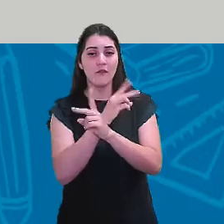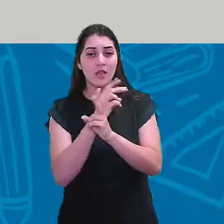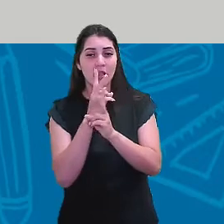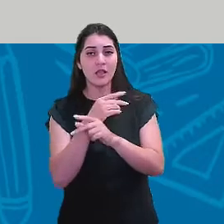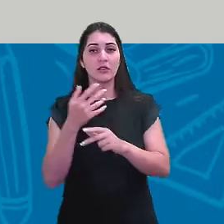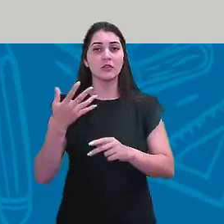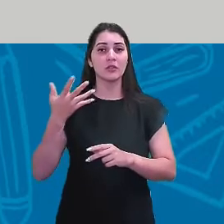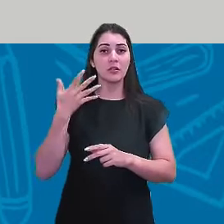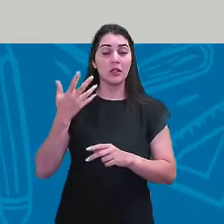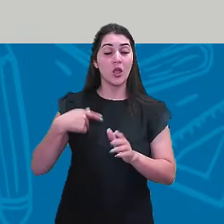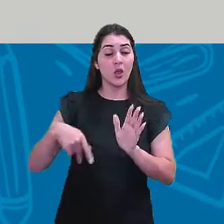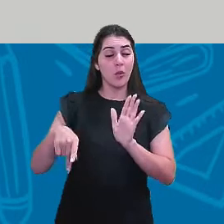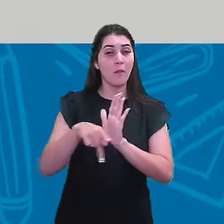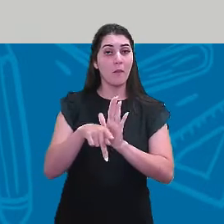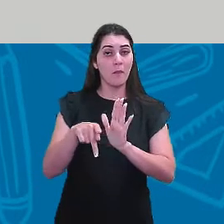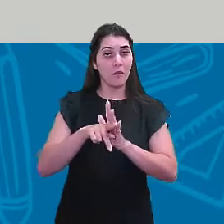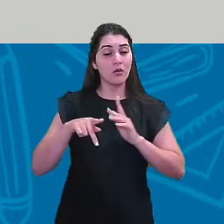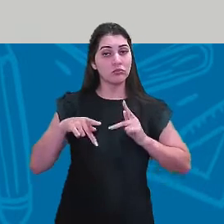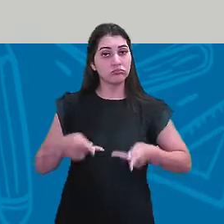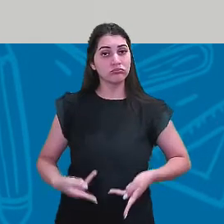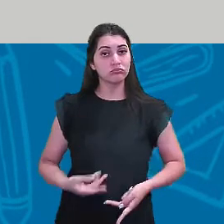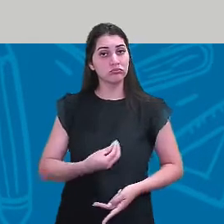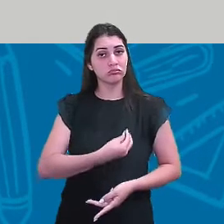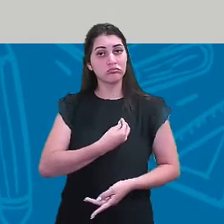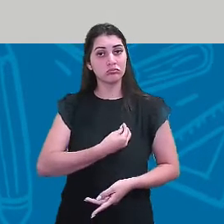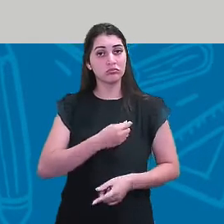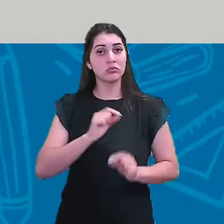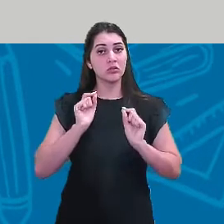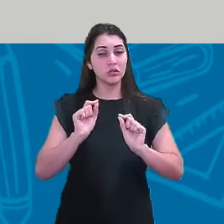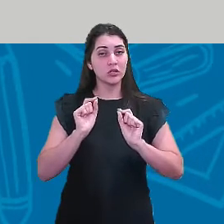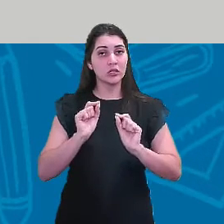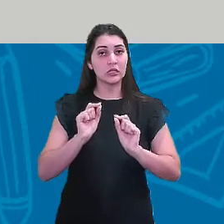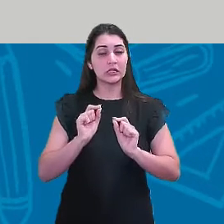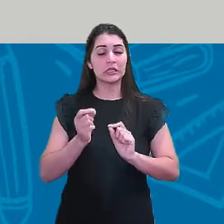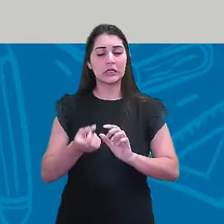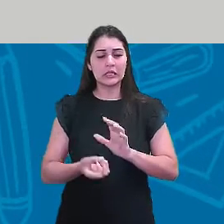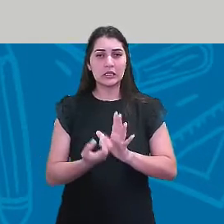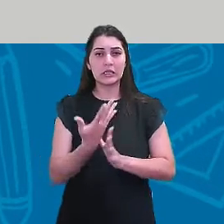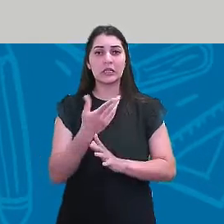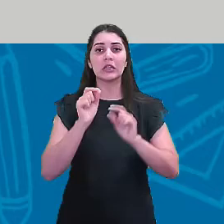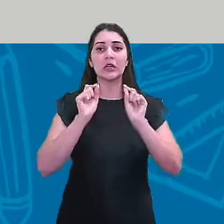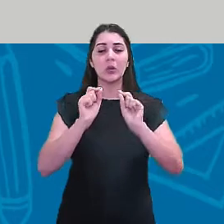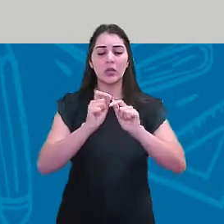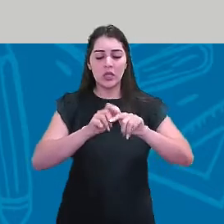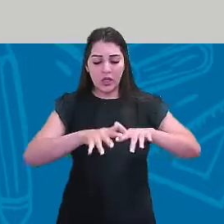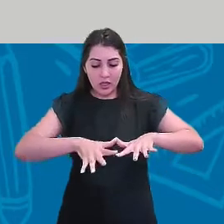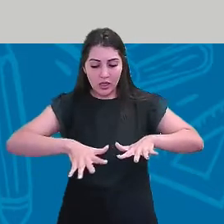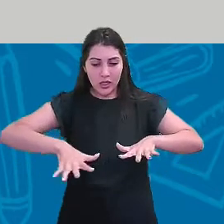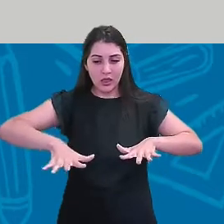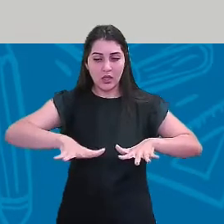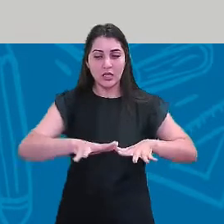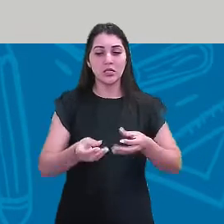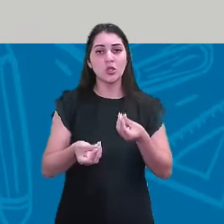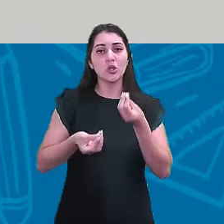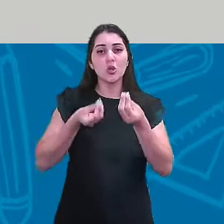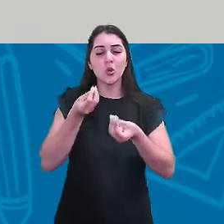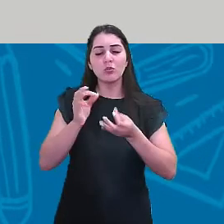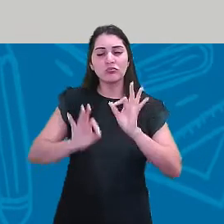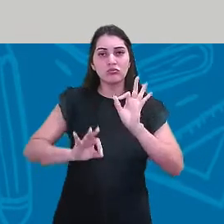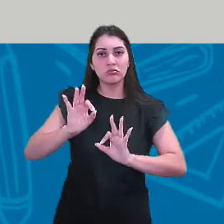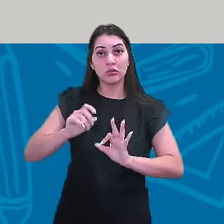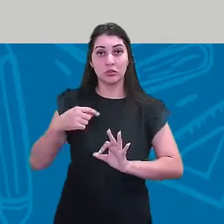próprios seres vivos, certo? Que dão a origem às camadas e como ele fica formado o nosso